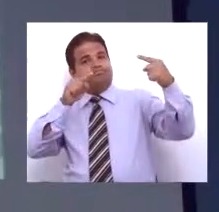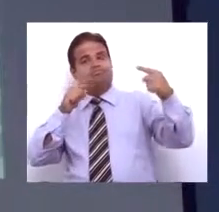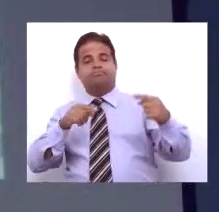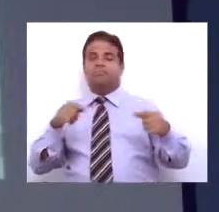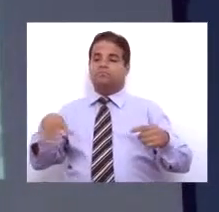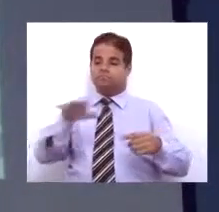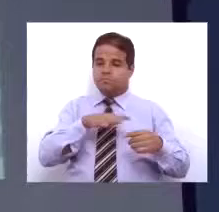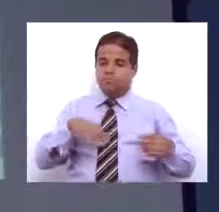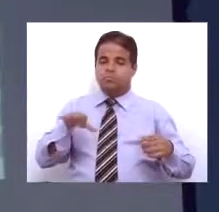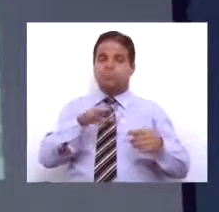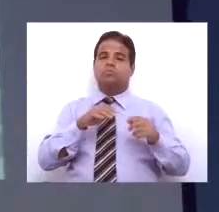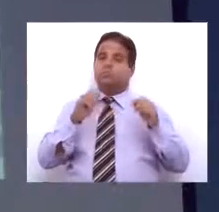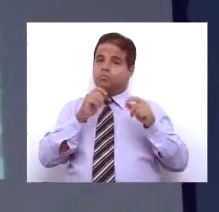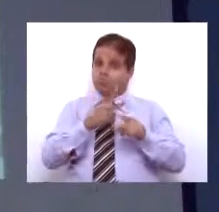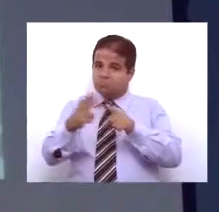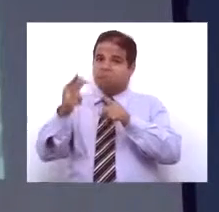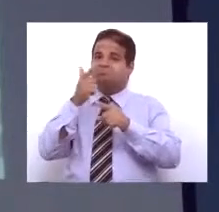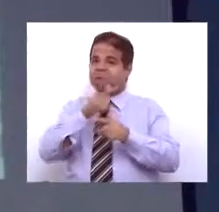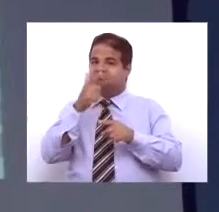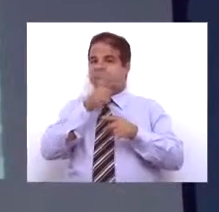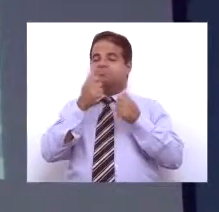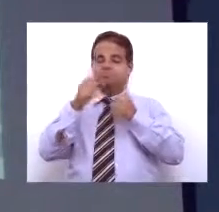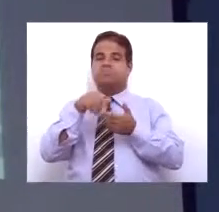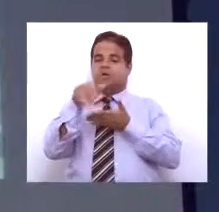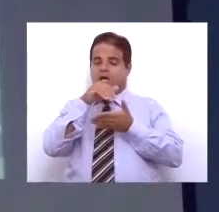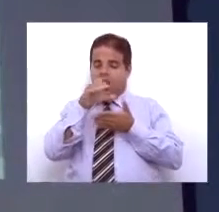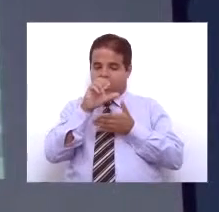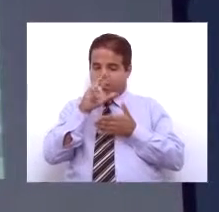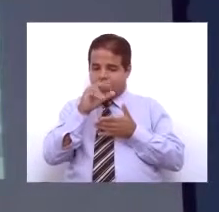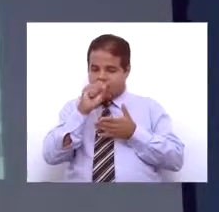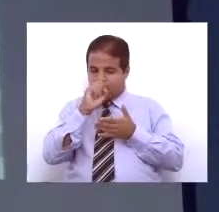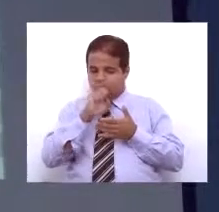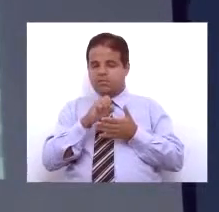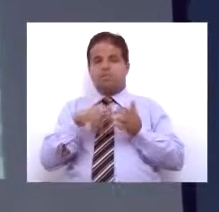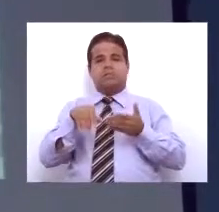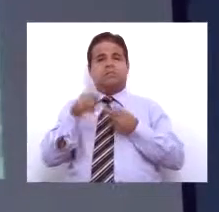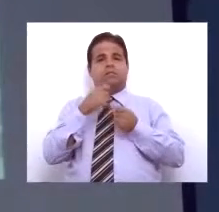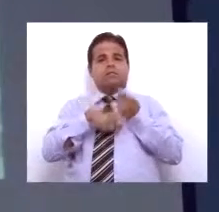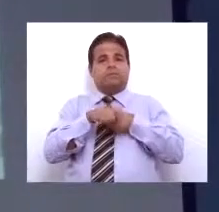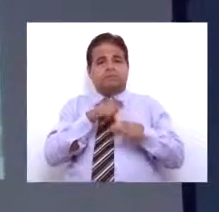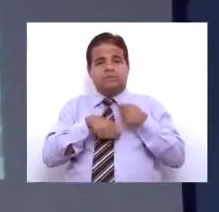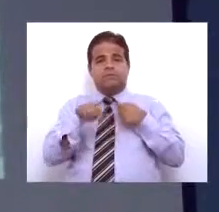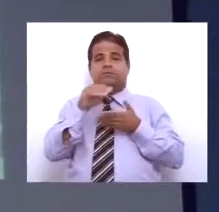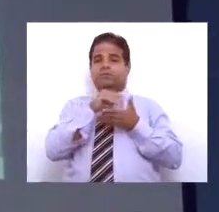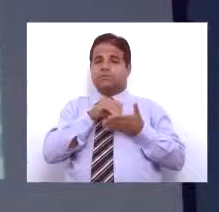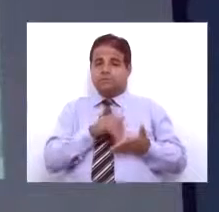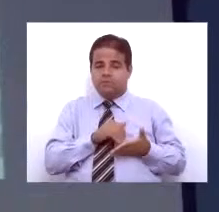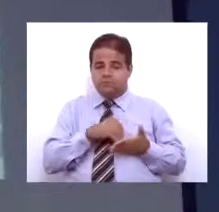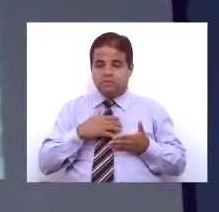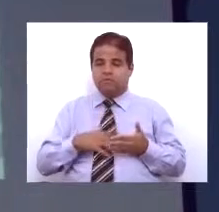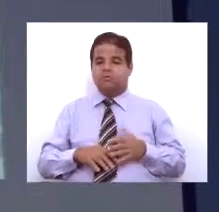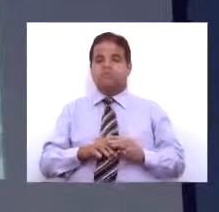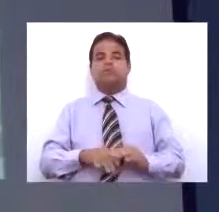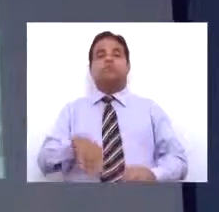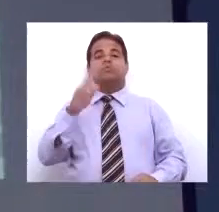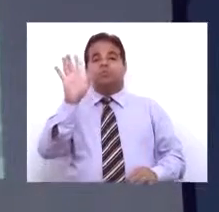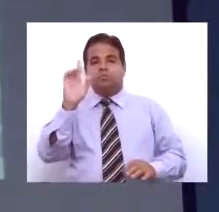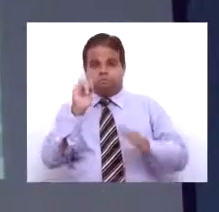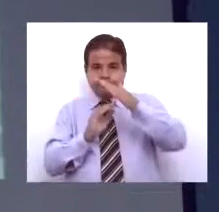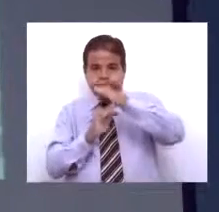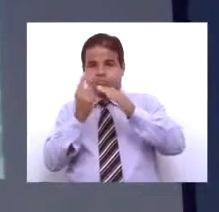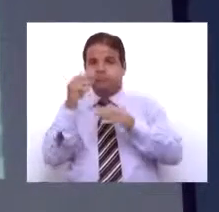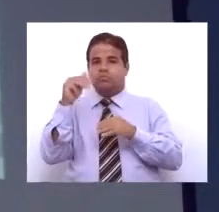e com êxito a crise financeira à crise econômica só perdão sobre o time rodrigo